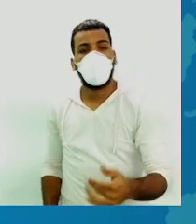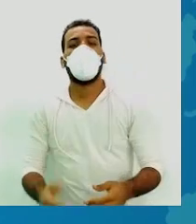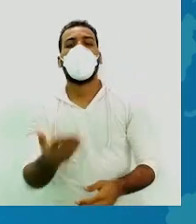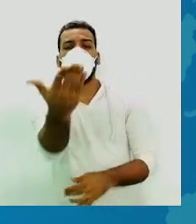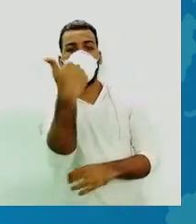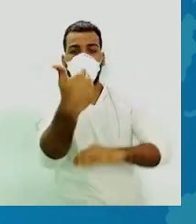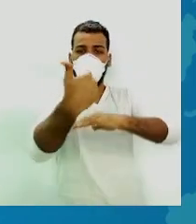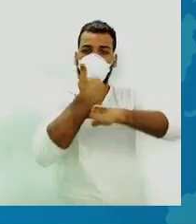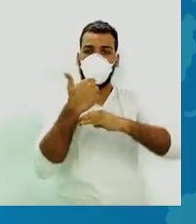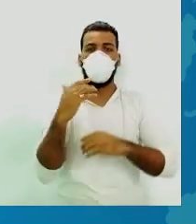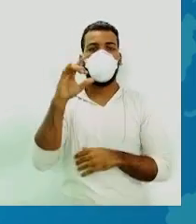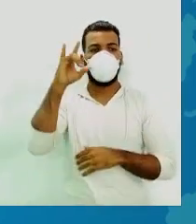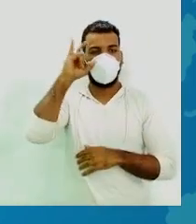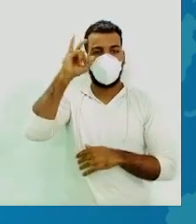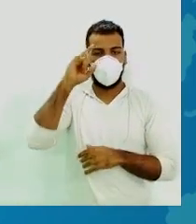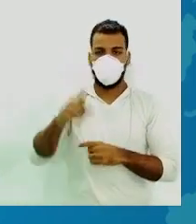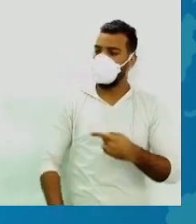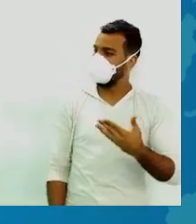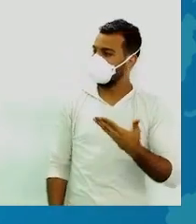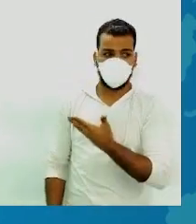rede social,